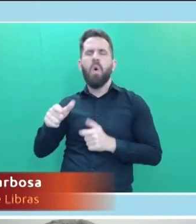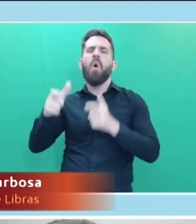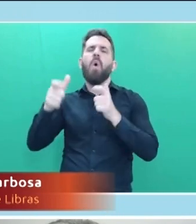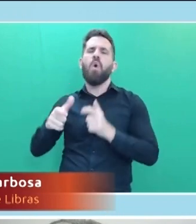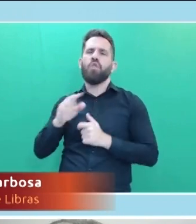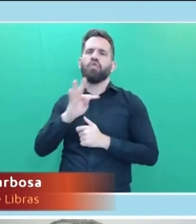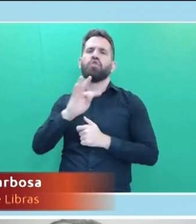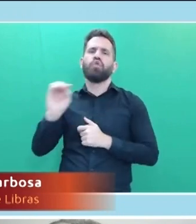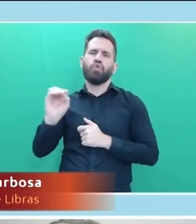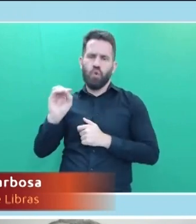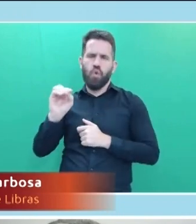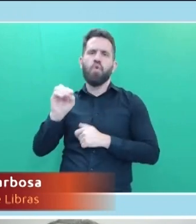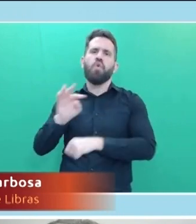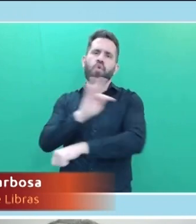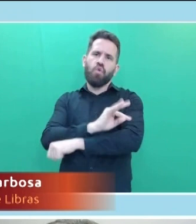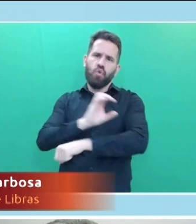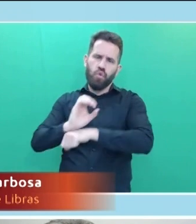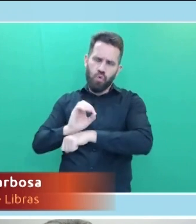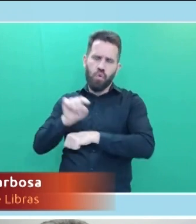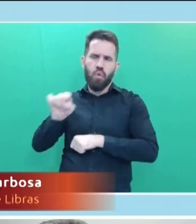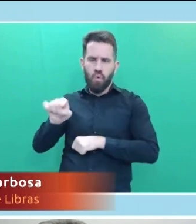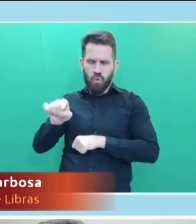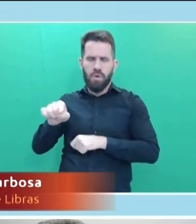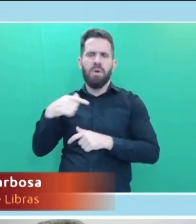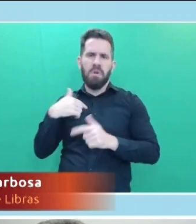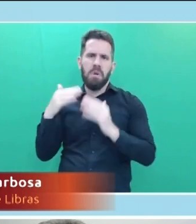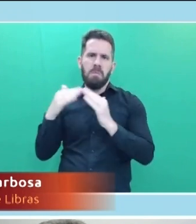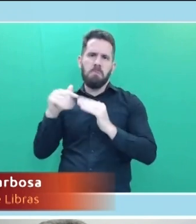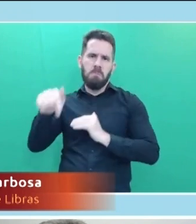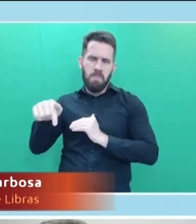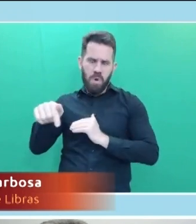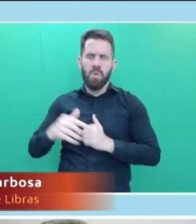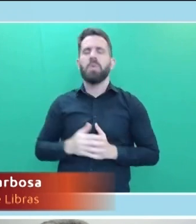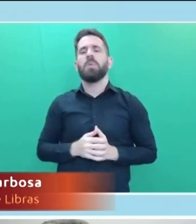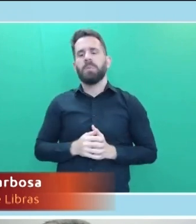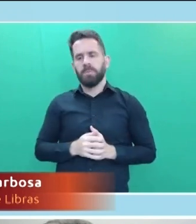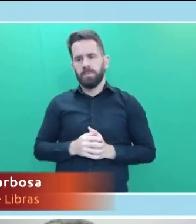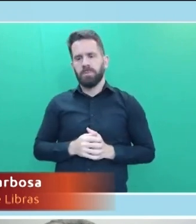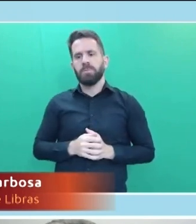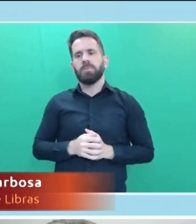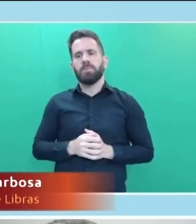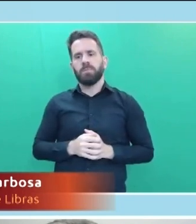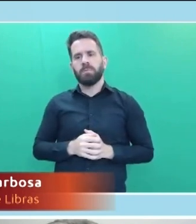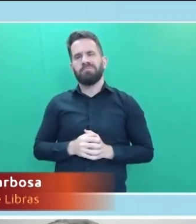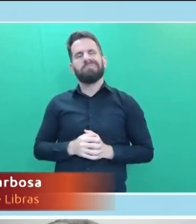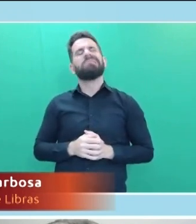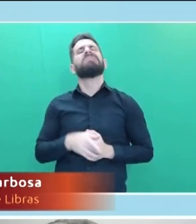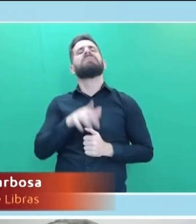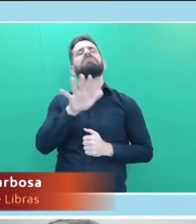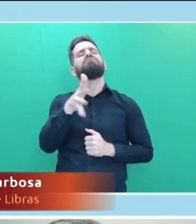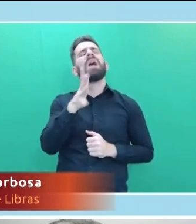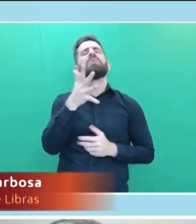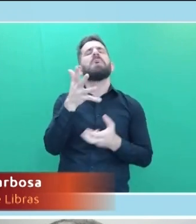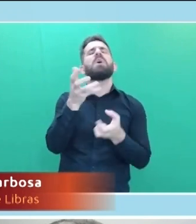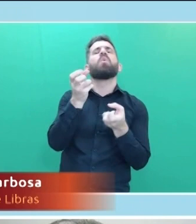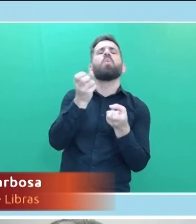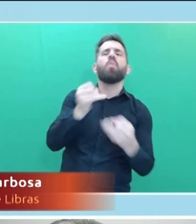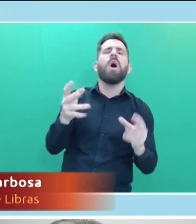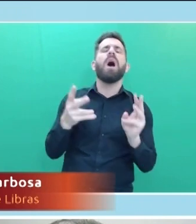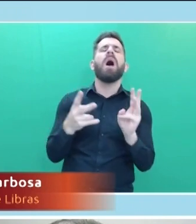da Lagoa da Confusão, e Brasil. Mais ou menos quantos indígenas vivem aí,